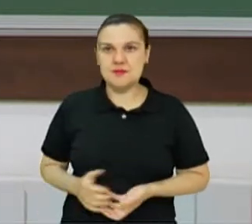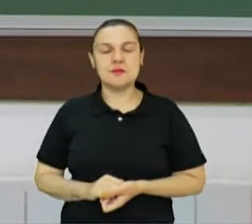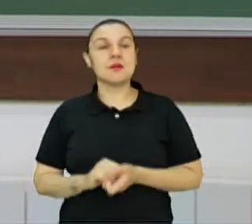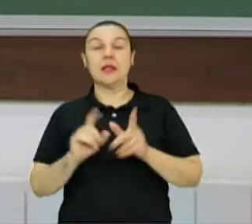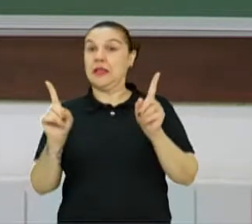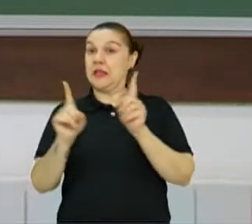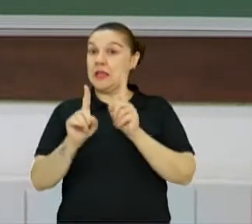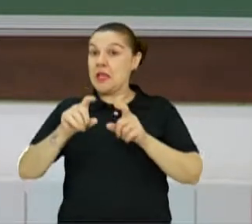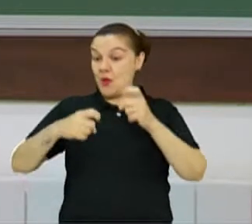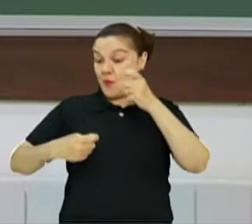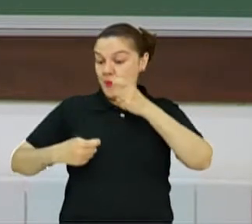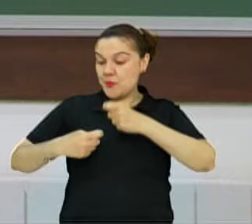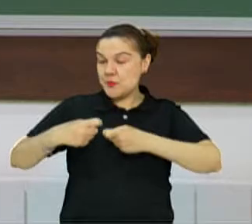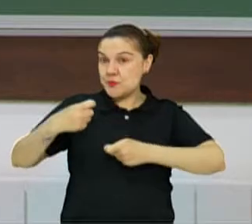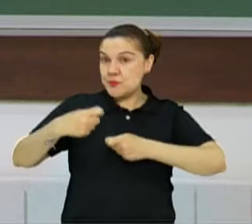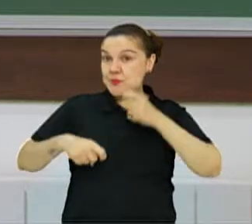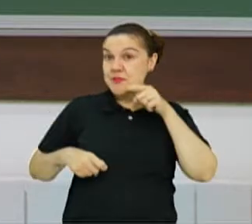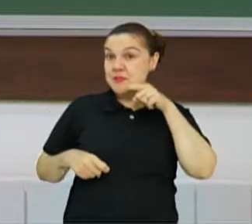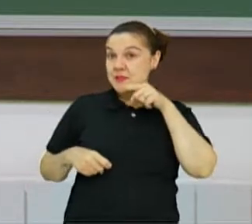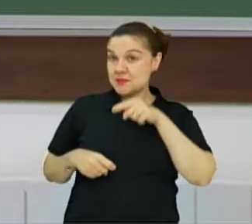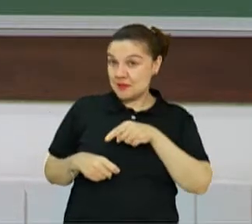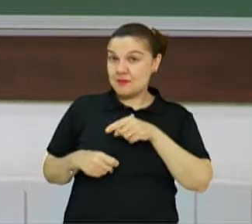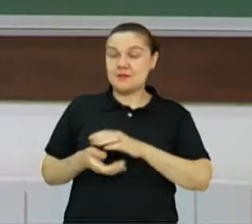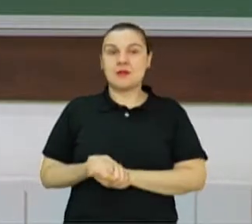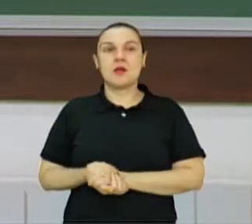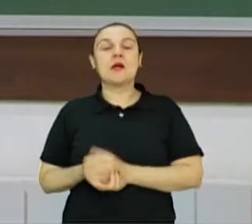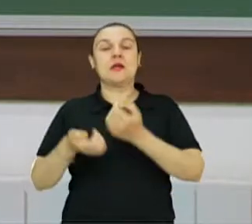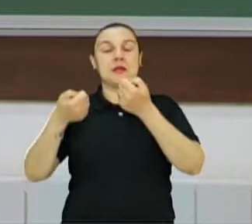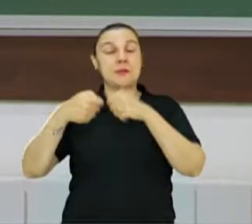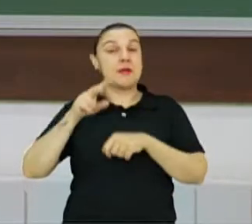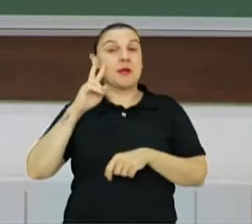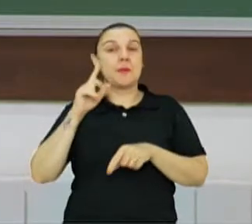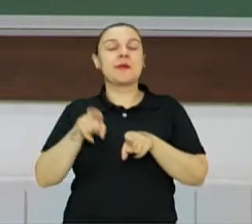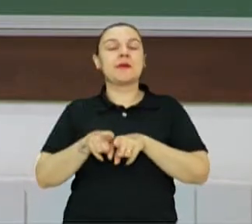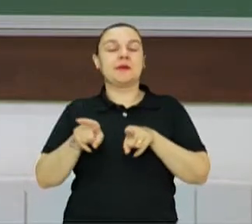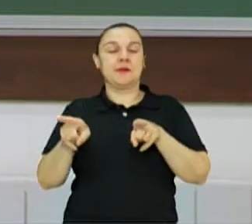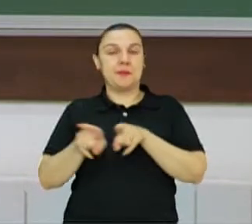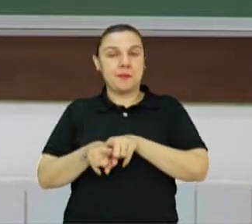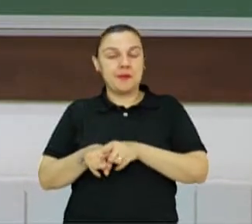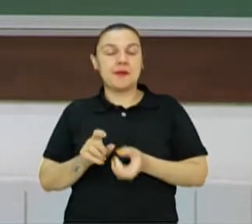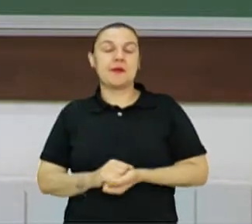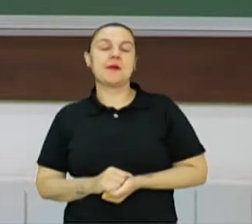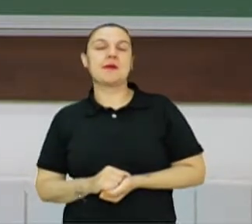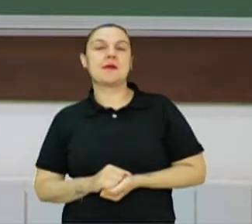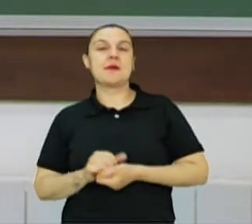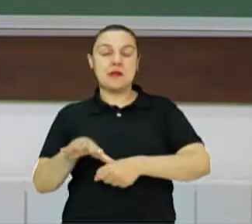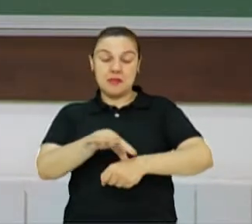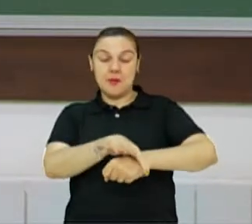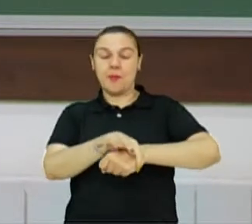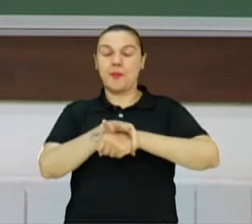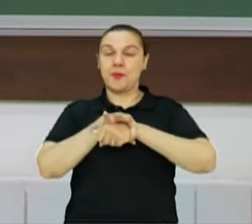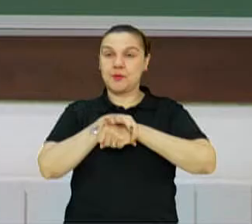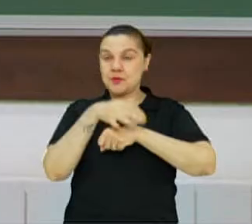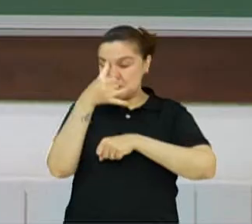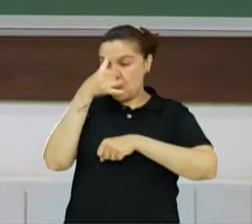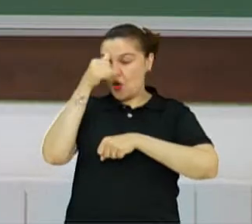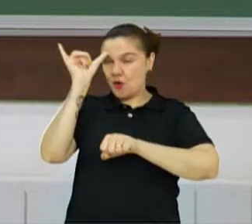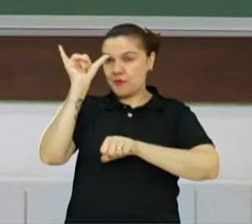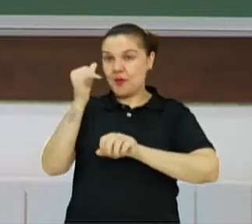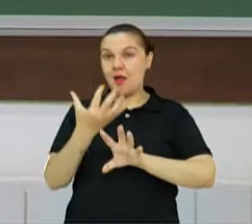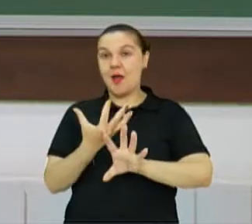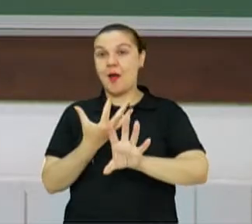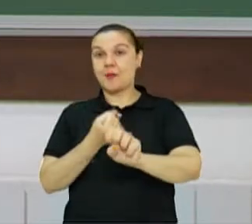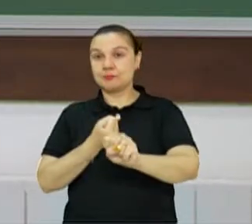em relação sexual, a gente precisa lembrar aí que temos que garantir proteção contra